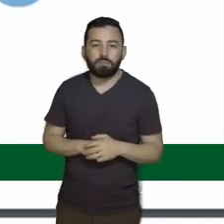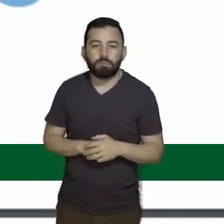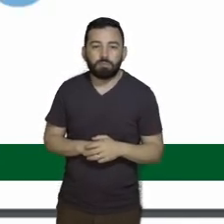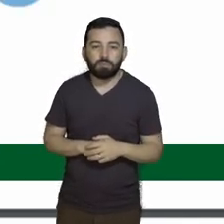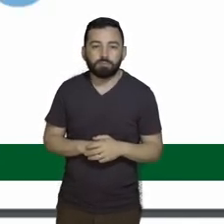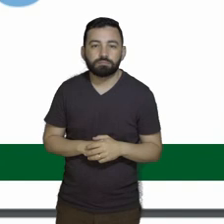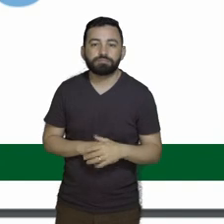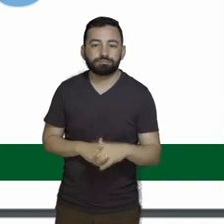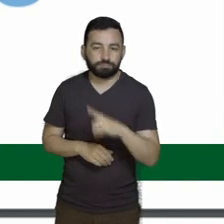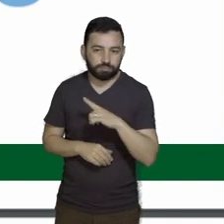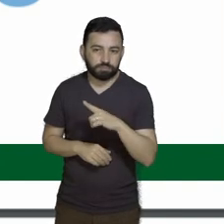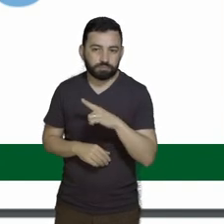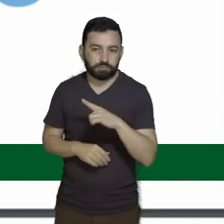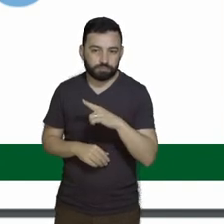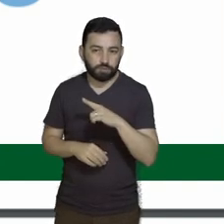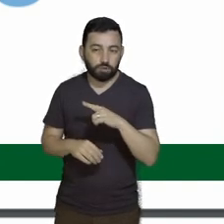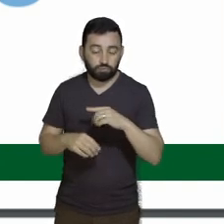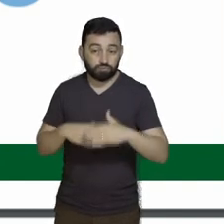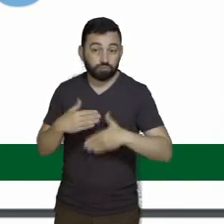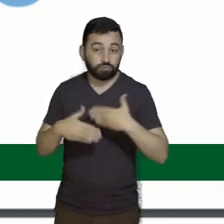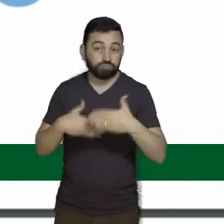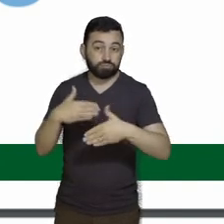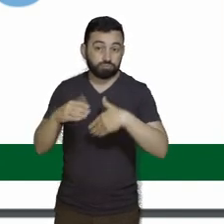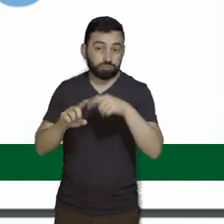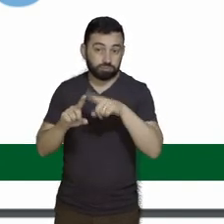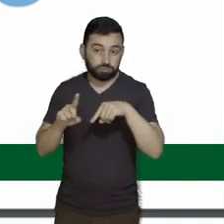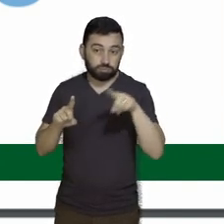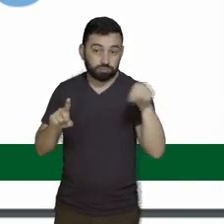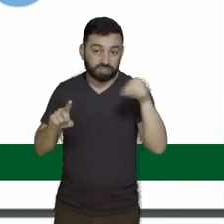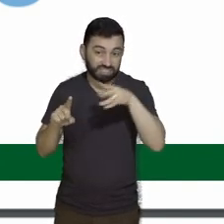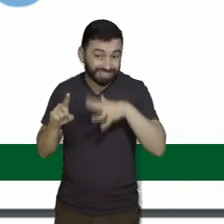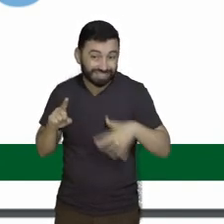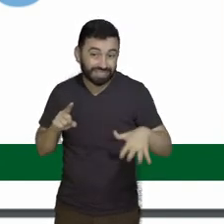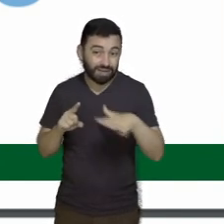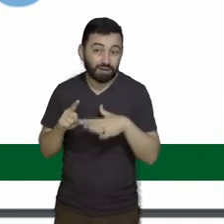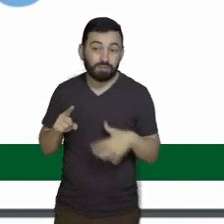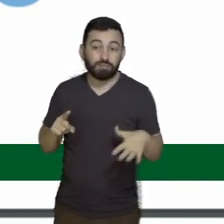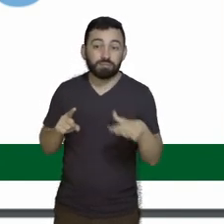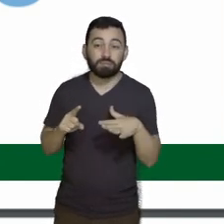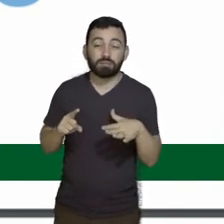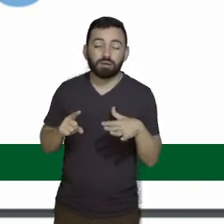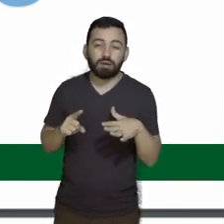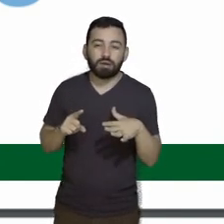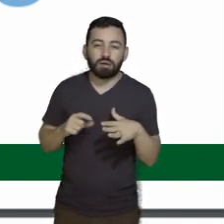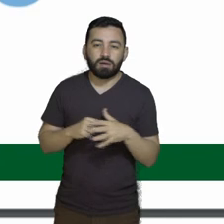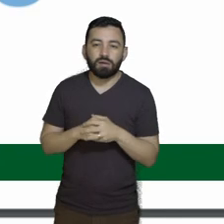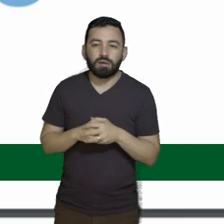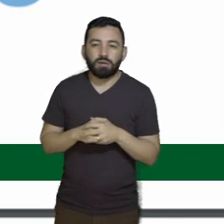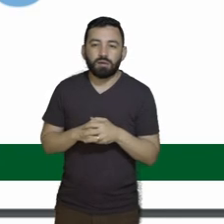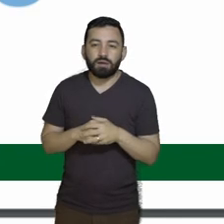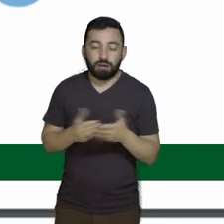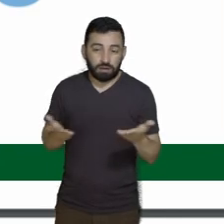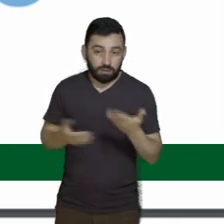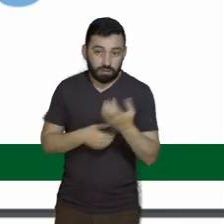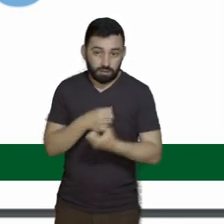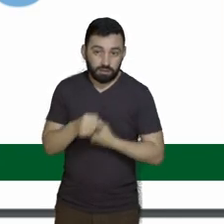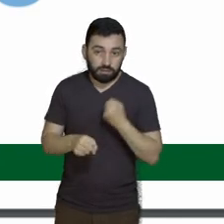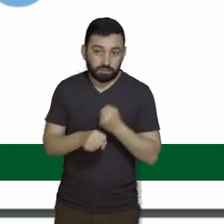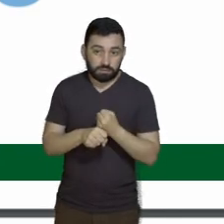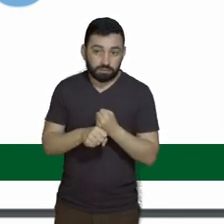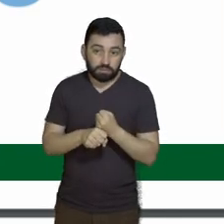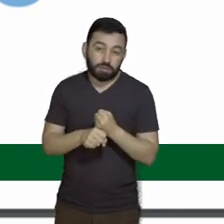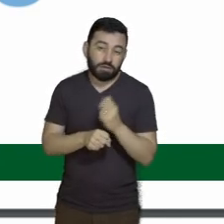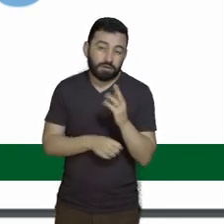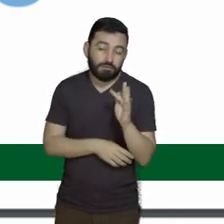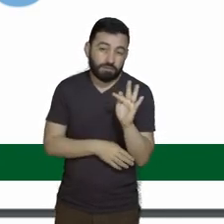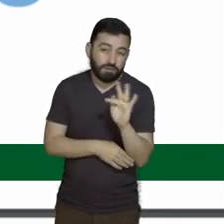Nós tivemos um crescimento geral de, neste ano, entre